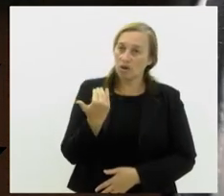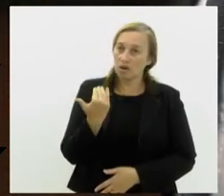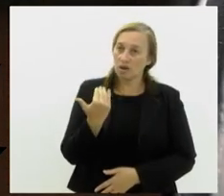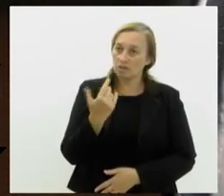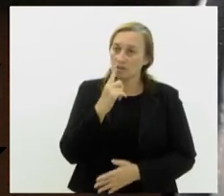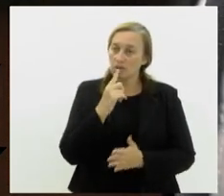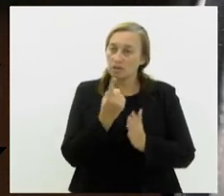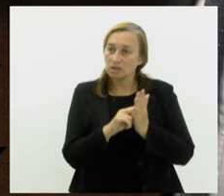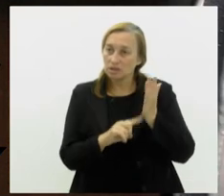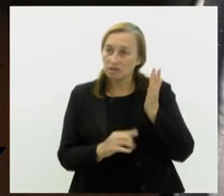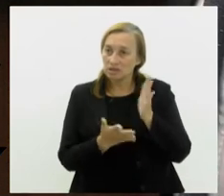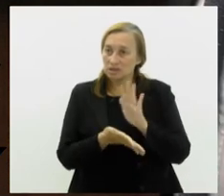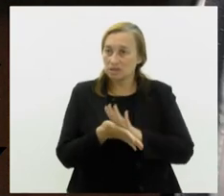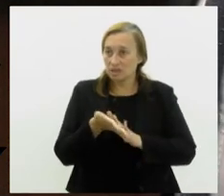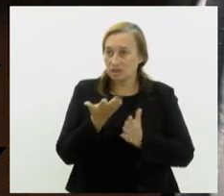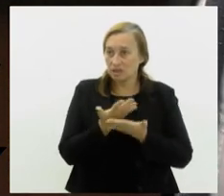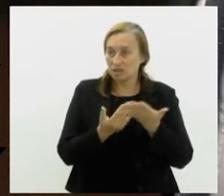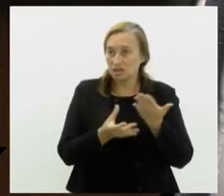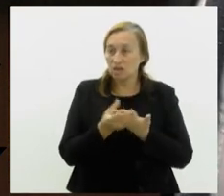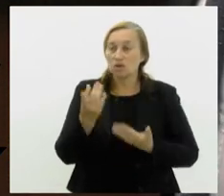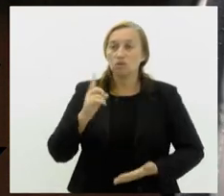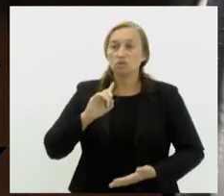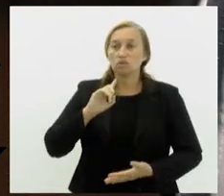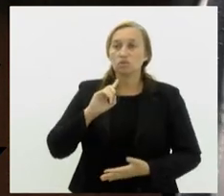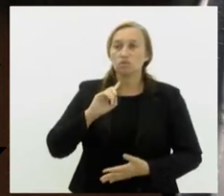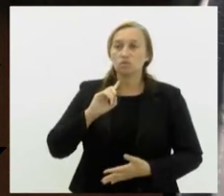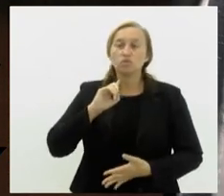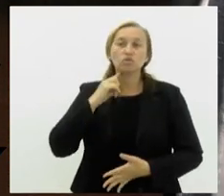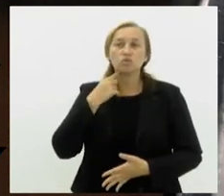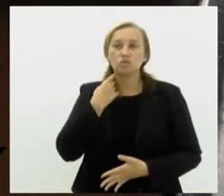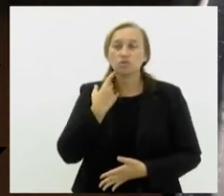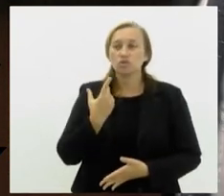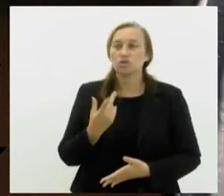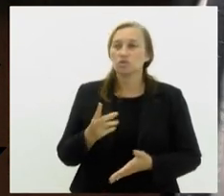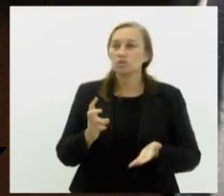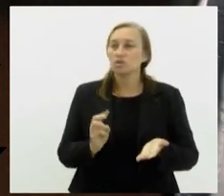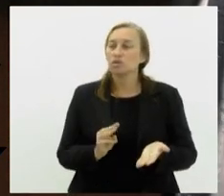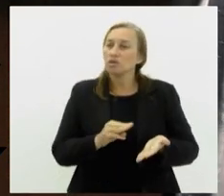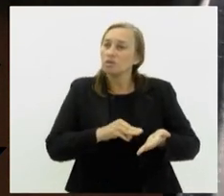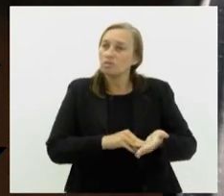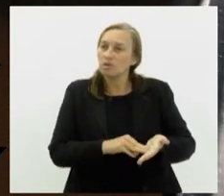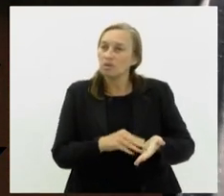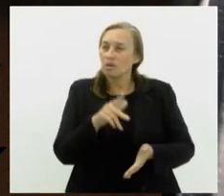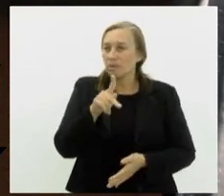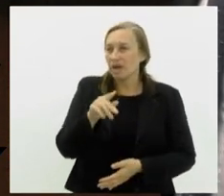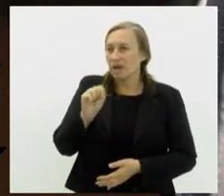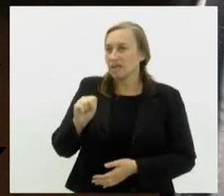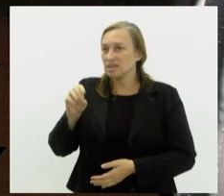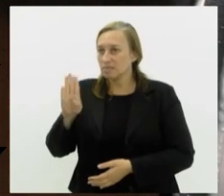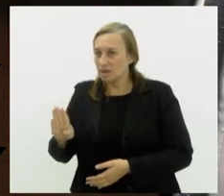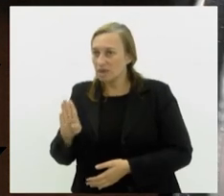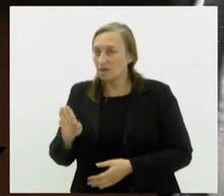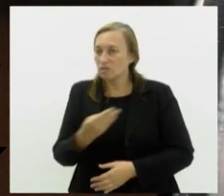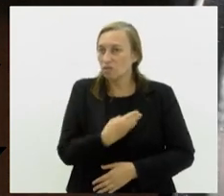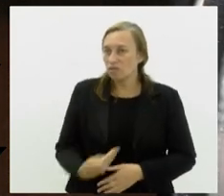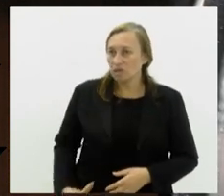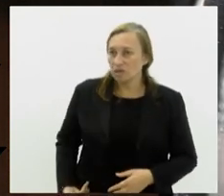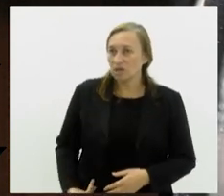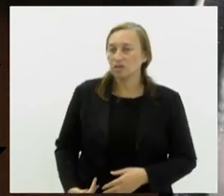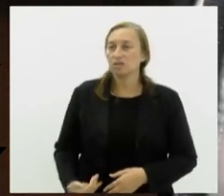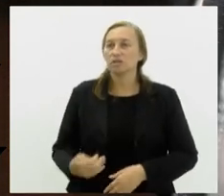suja as mãos dos membros do partido PSB e, sobretudo, daquele que foi candidato ao governo do Estado do Rio de Janeiro,